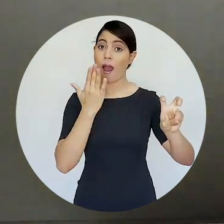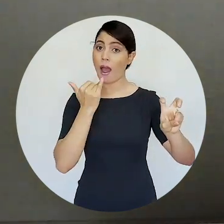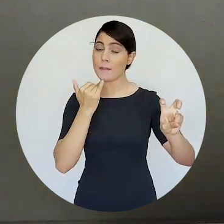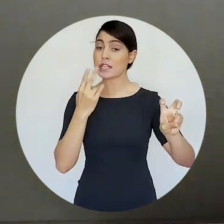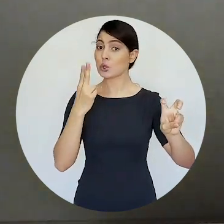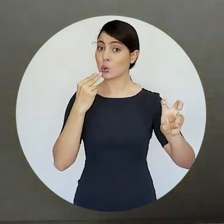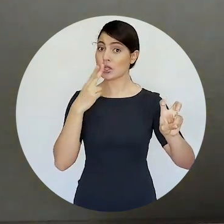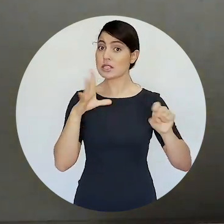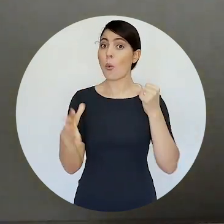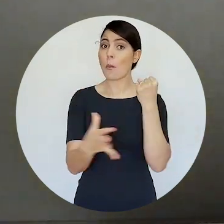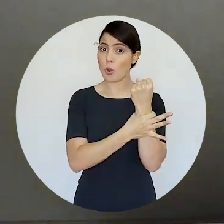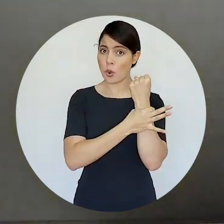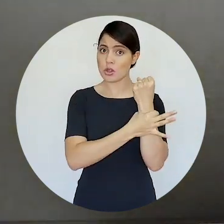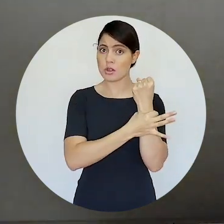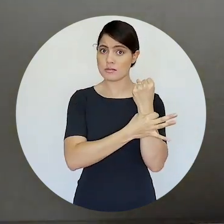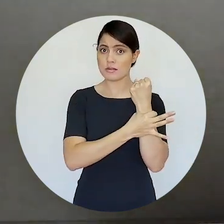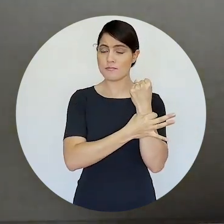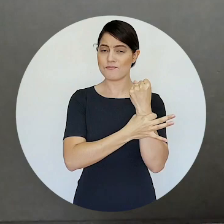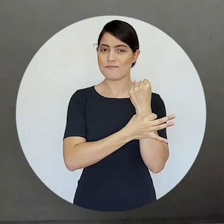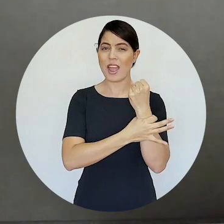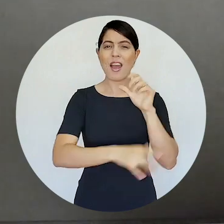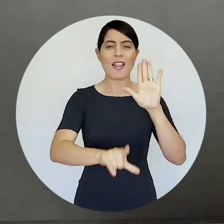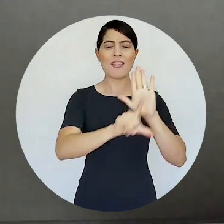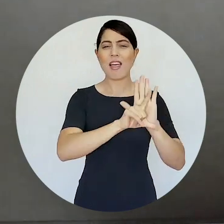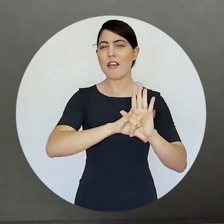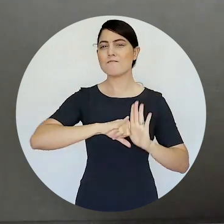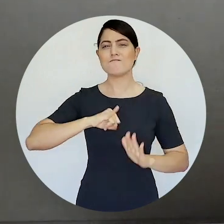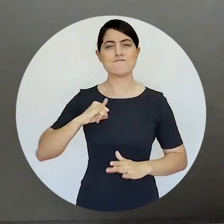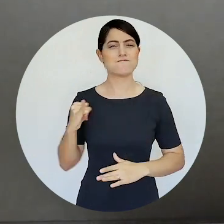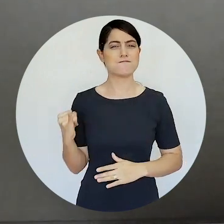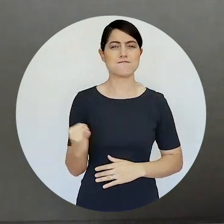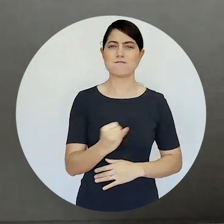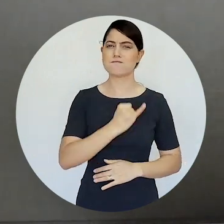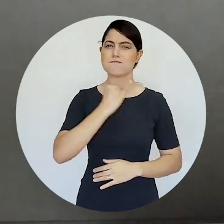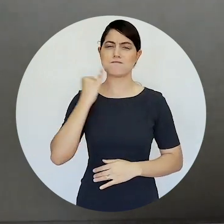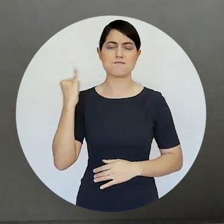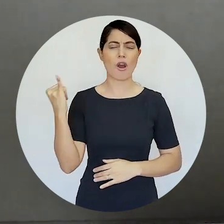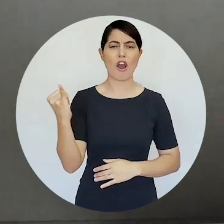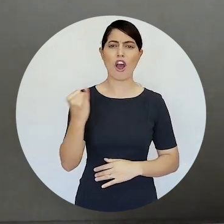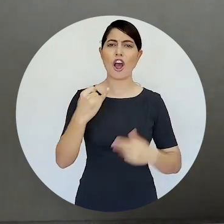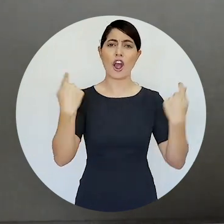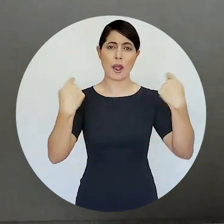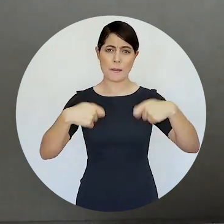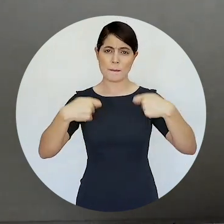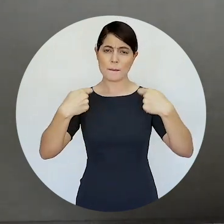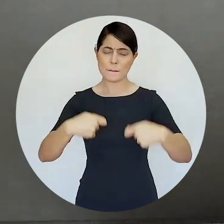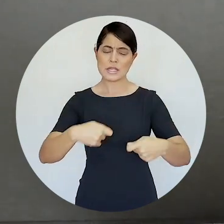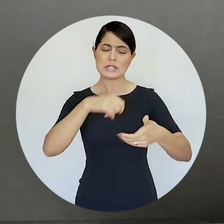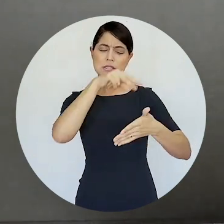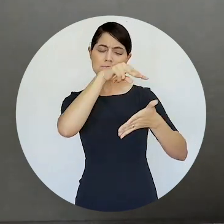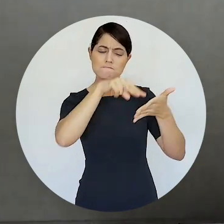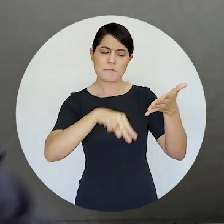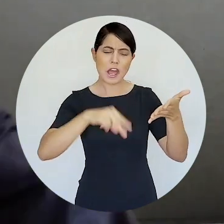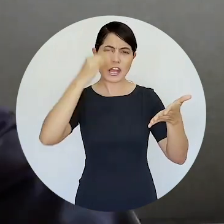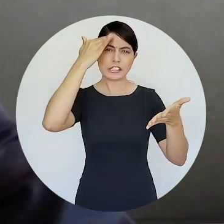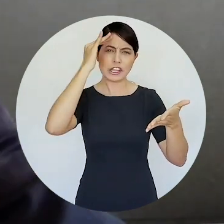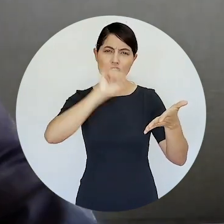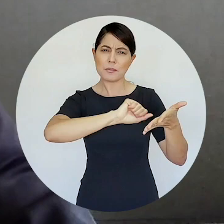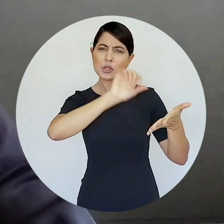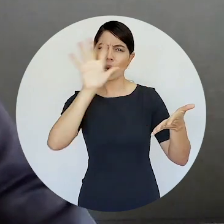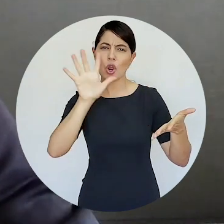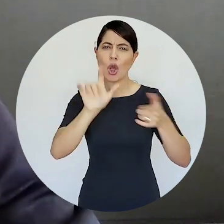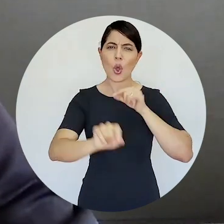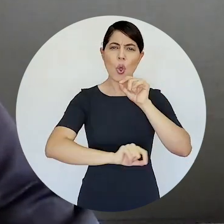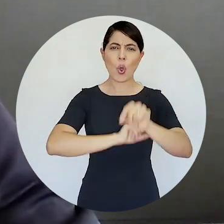Segurança Alimentar e Nutricional. Essa lei é de extrema importância que seja lida e trabalhada em